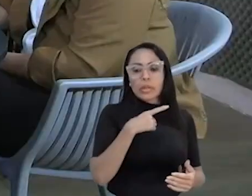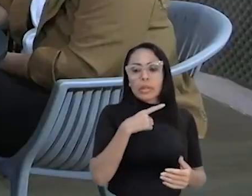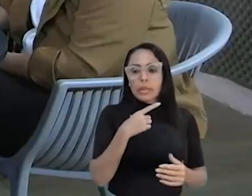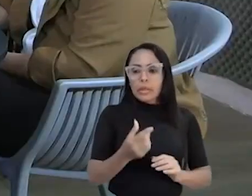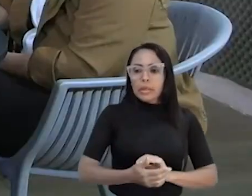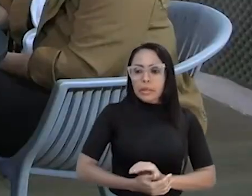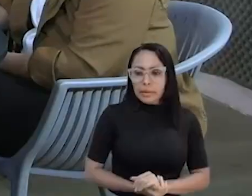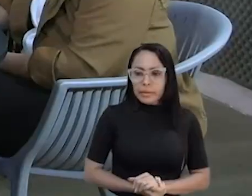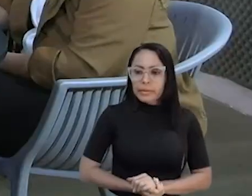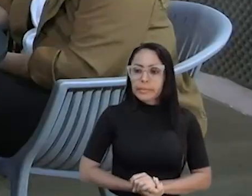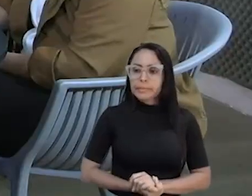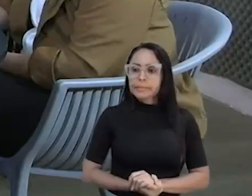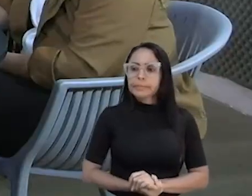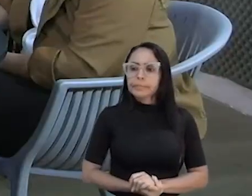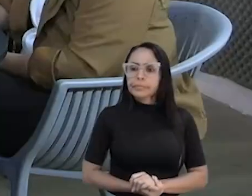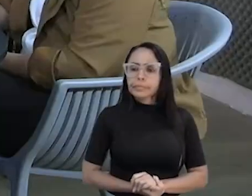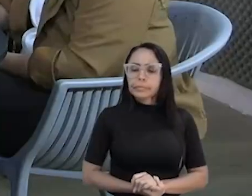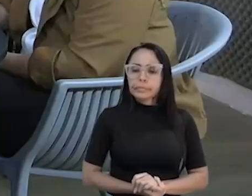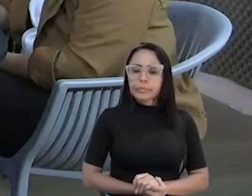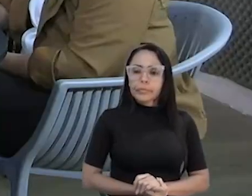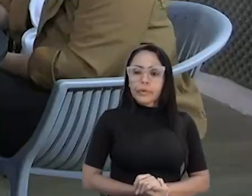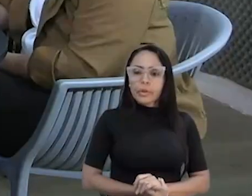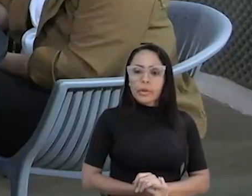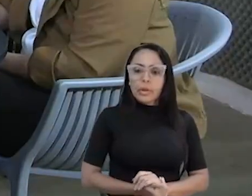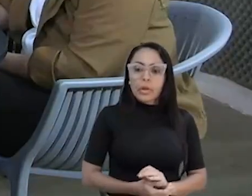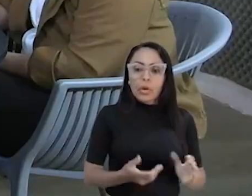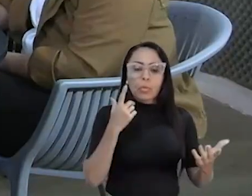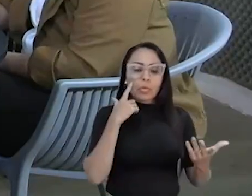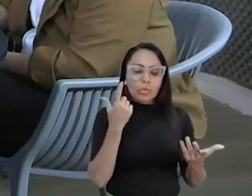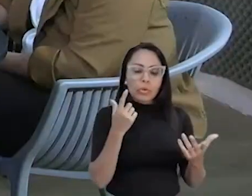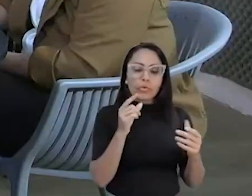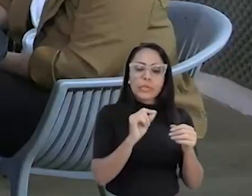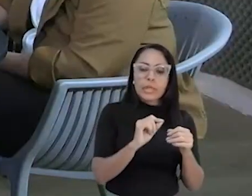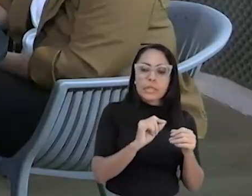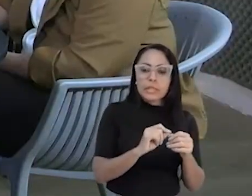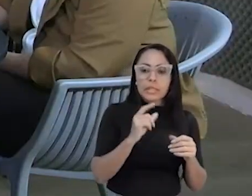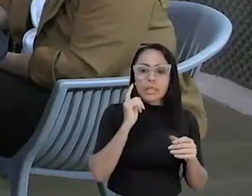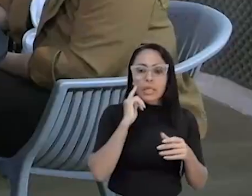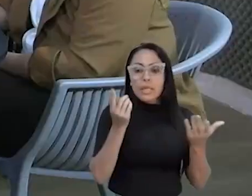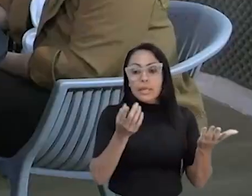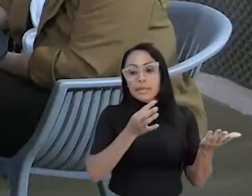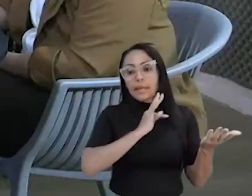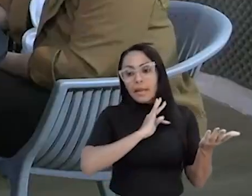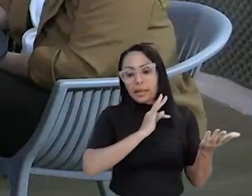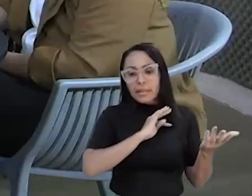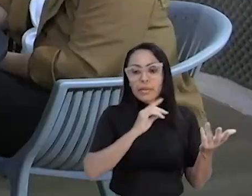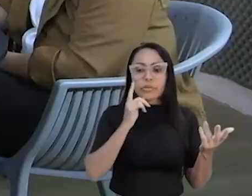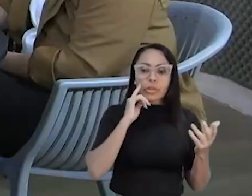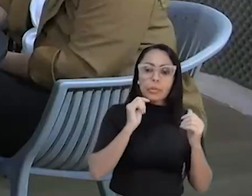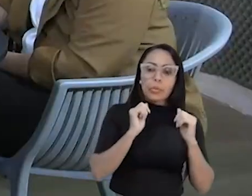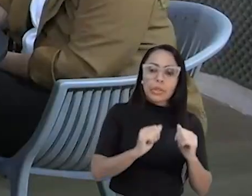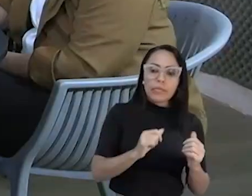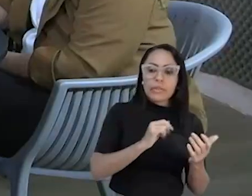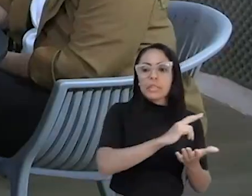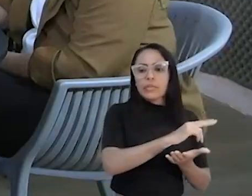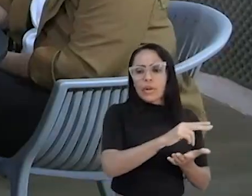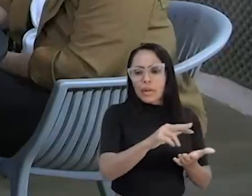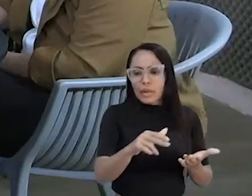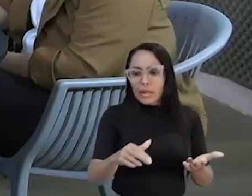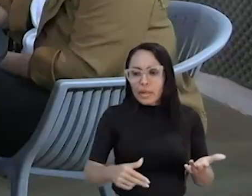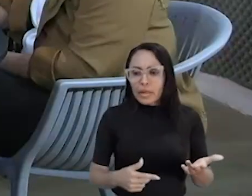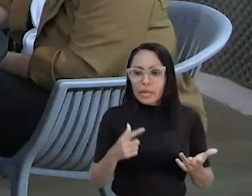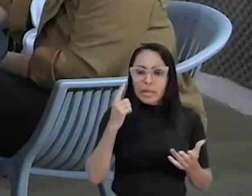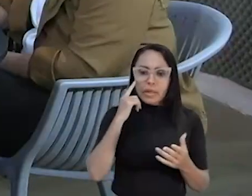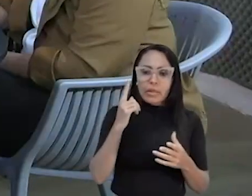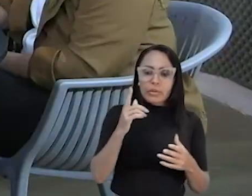da composição de como, e se eu fizesse rebatimentos, enfim, técnicas que a gente poderia fazer diversas